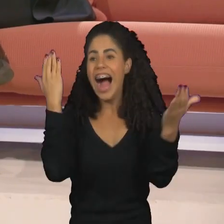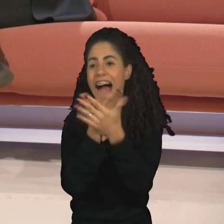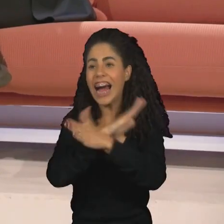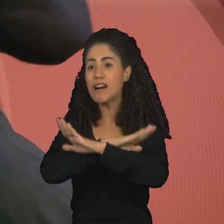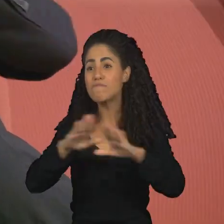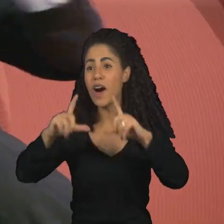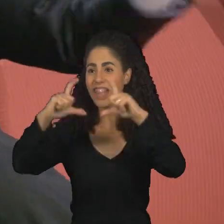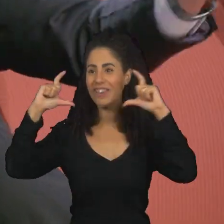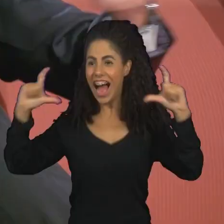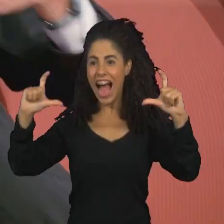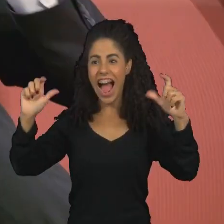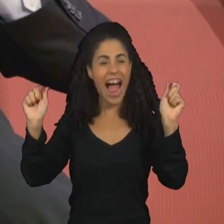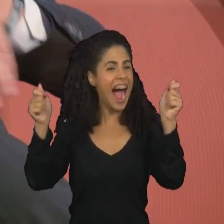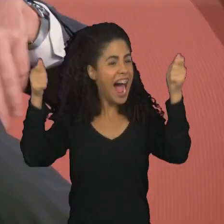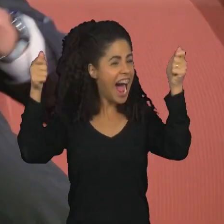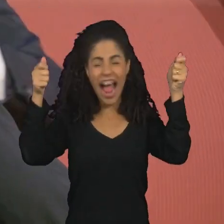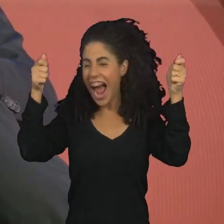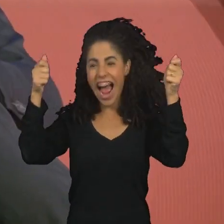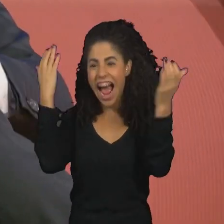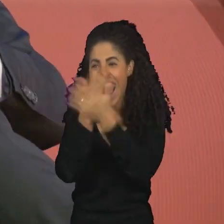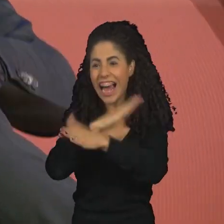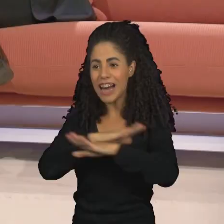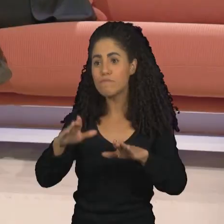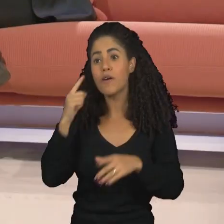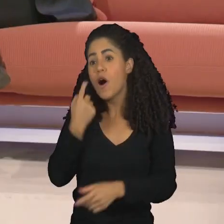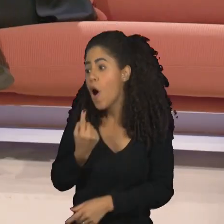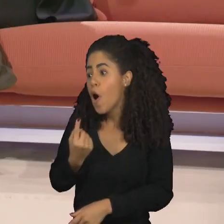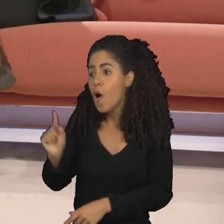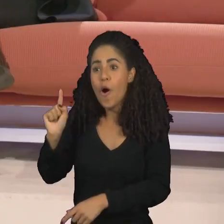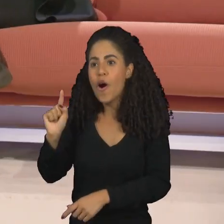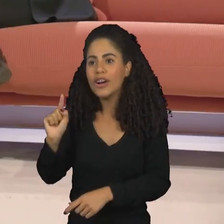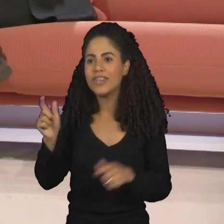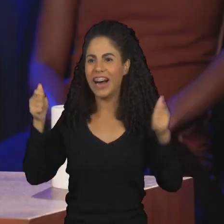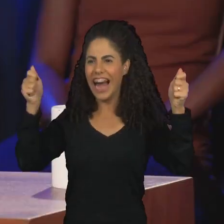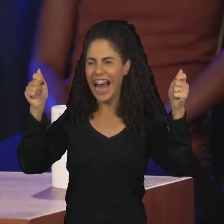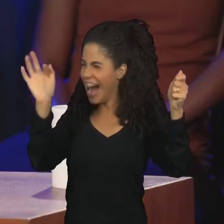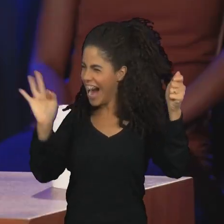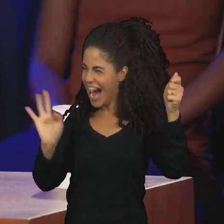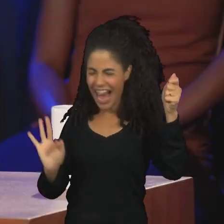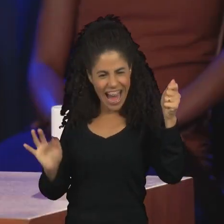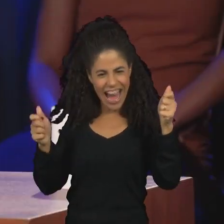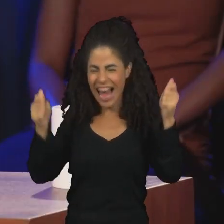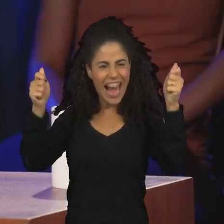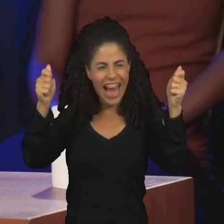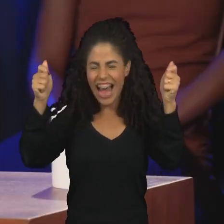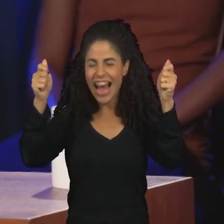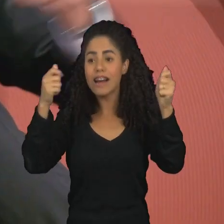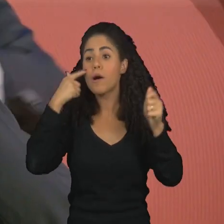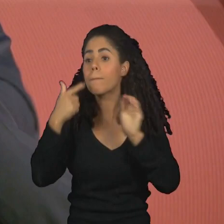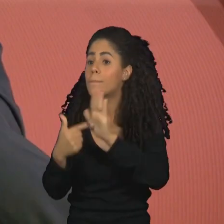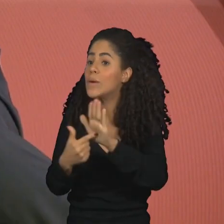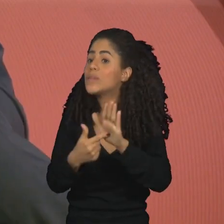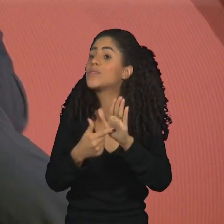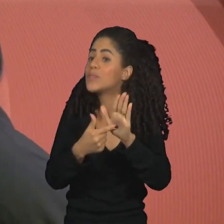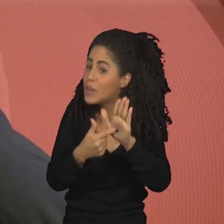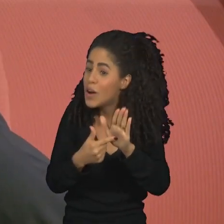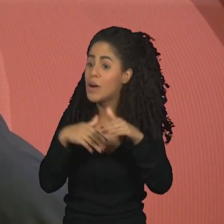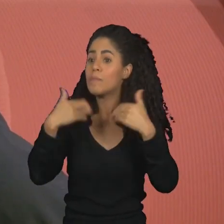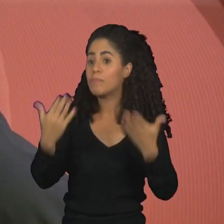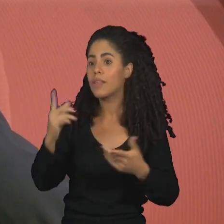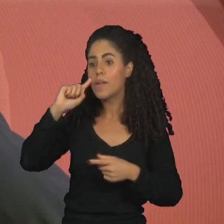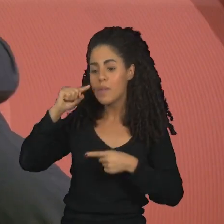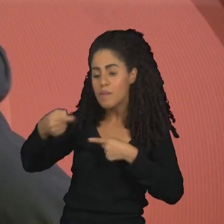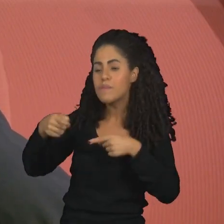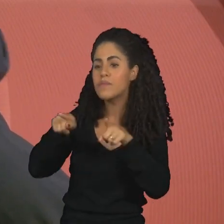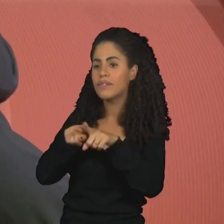mensalidade. Um alívio. O último. O último boleto. O último boleto e tal. E depois tem